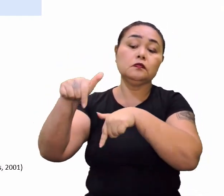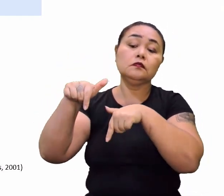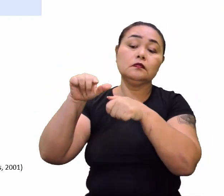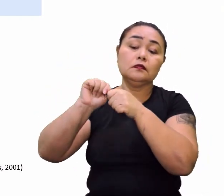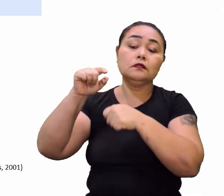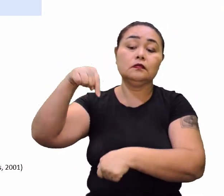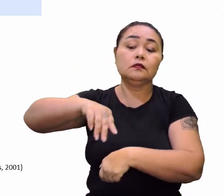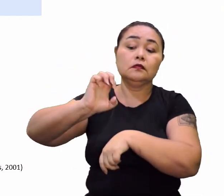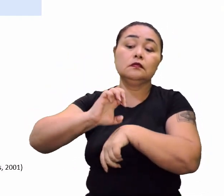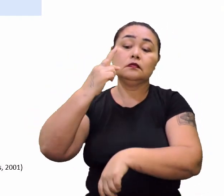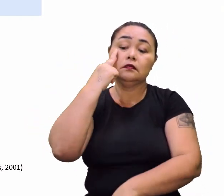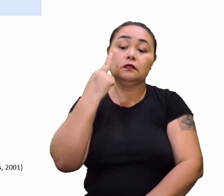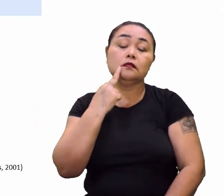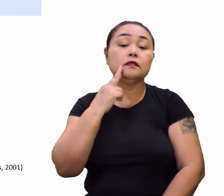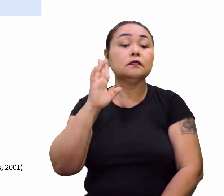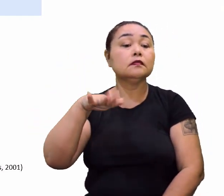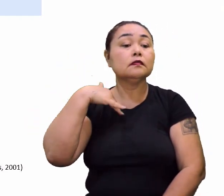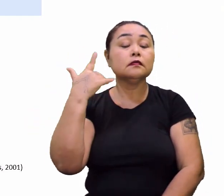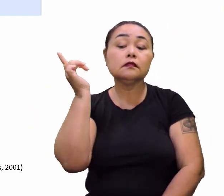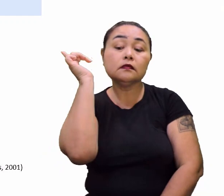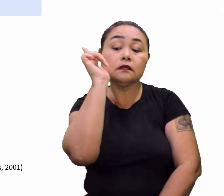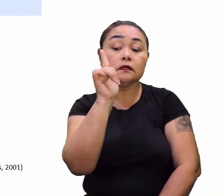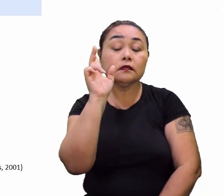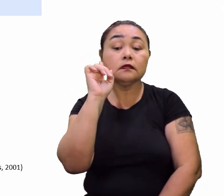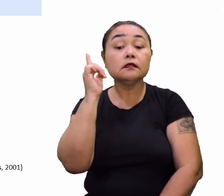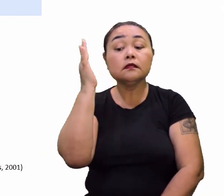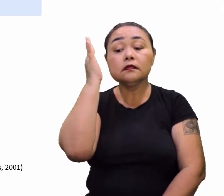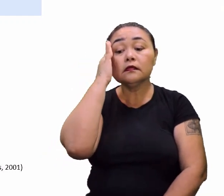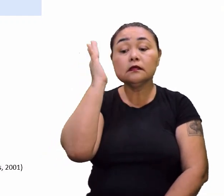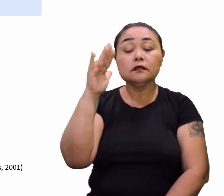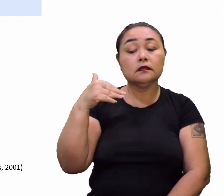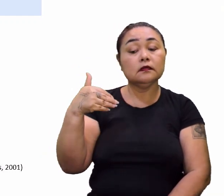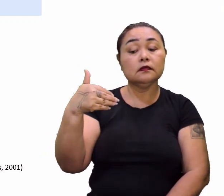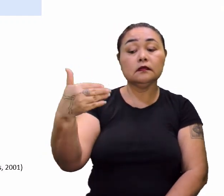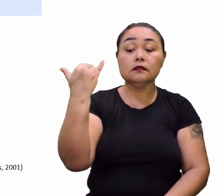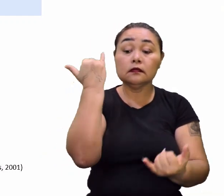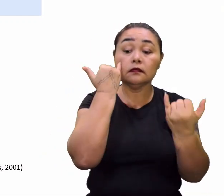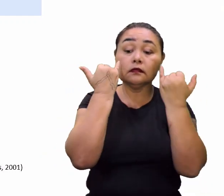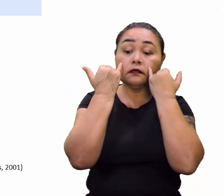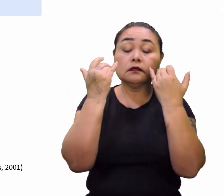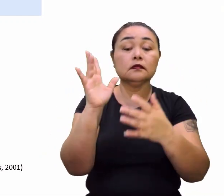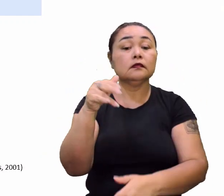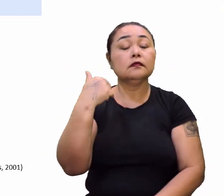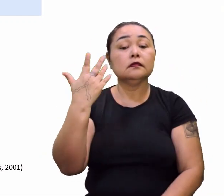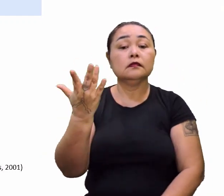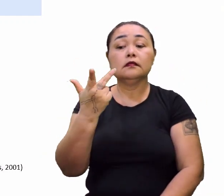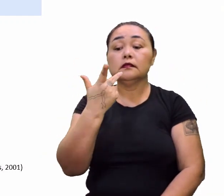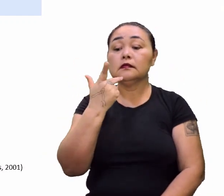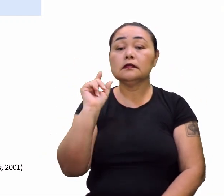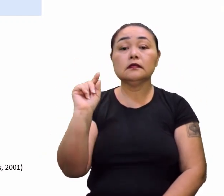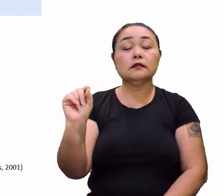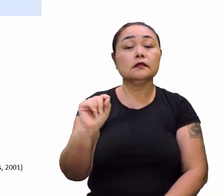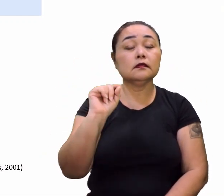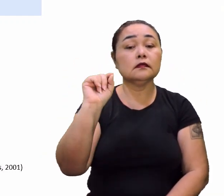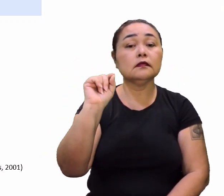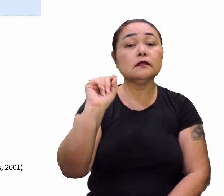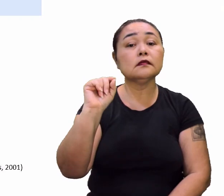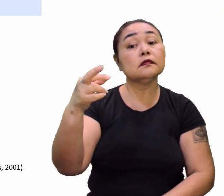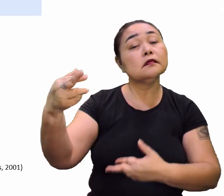economicamente ativa. Olha aí. E aí a gente consegue visualizar o seguinte, a partir dessa informação, professor Jorge, Fala aí. que